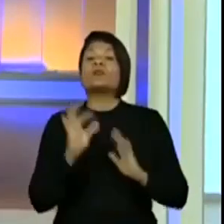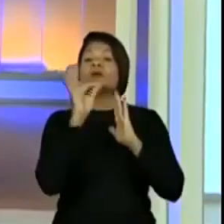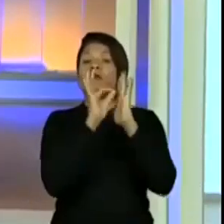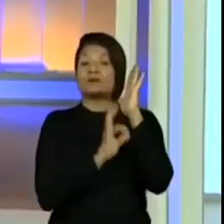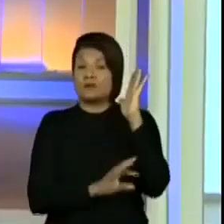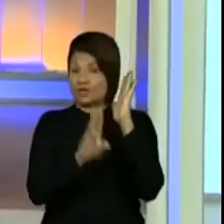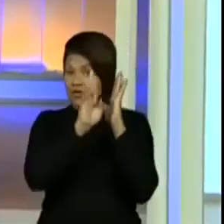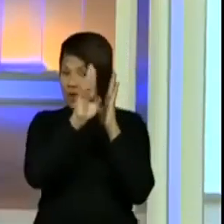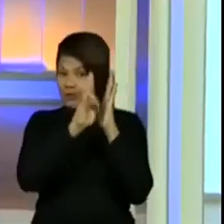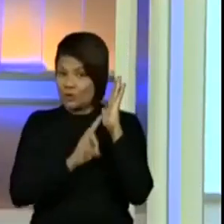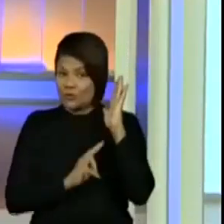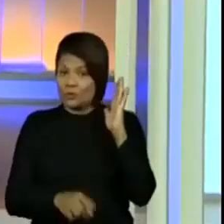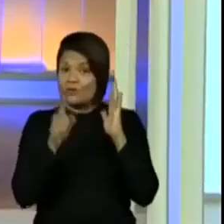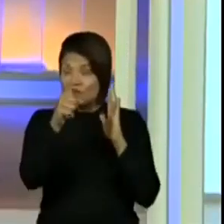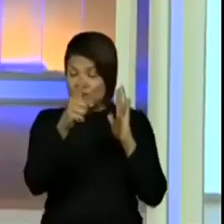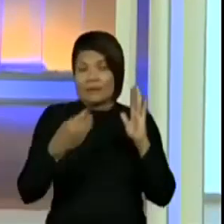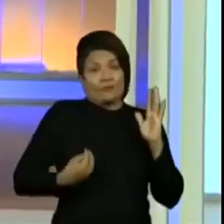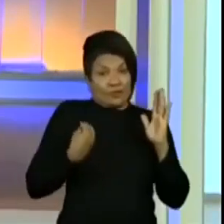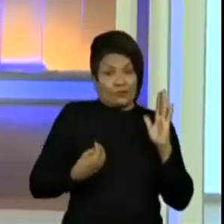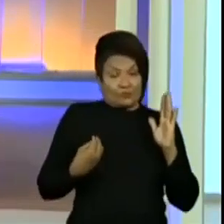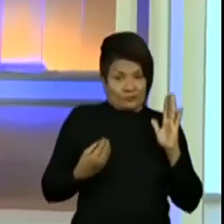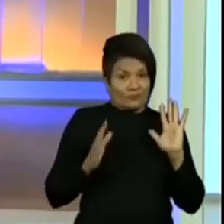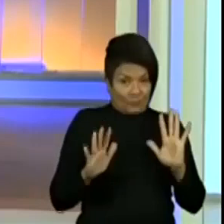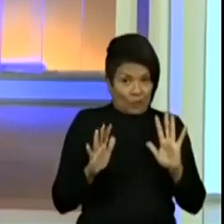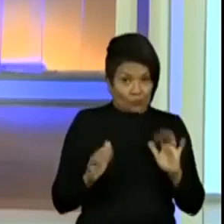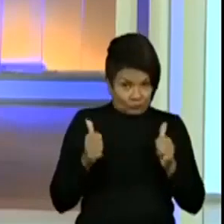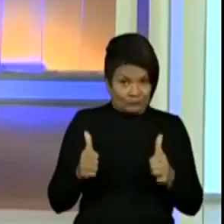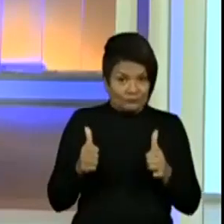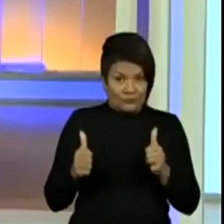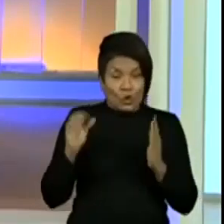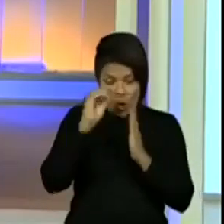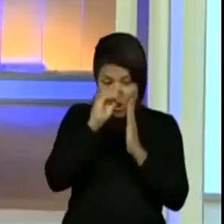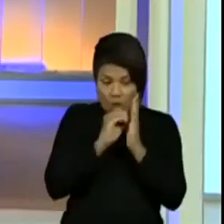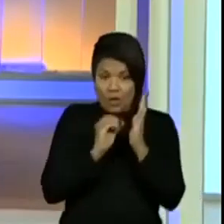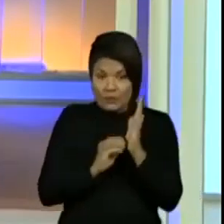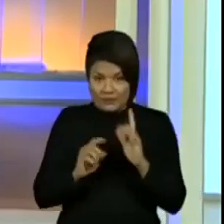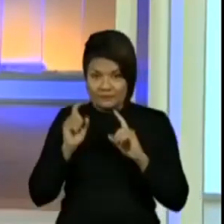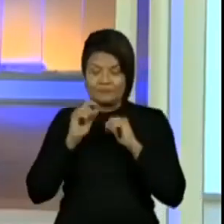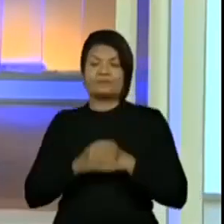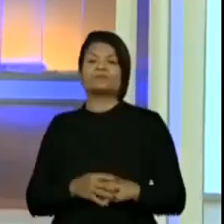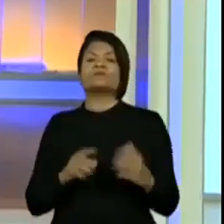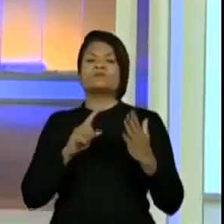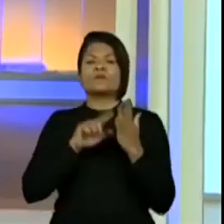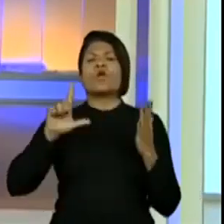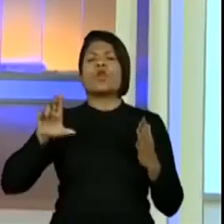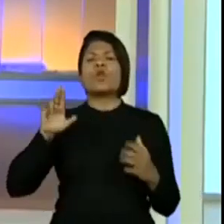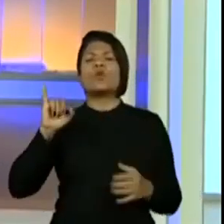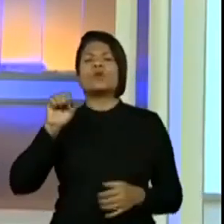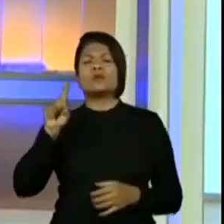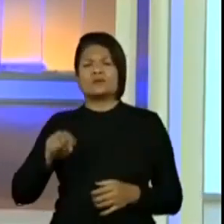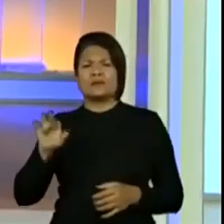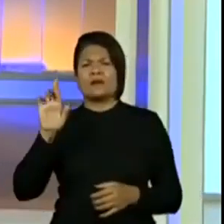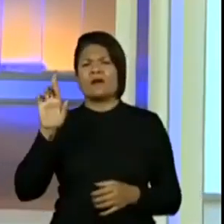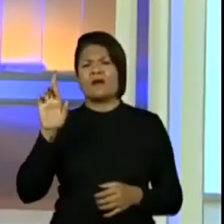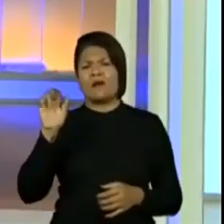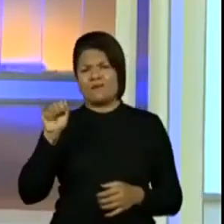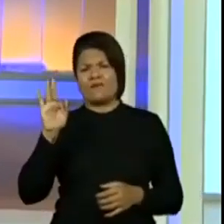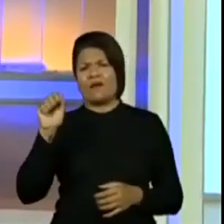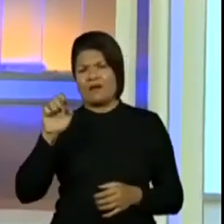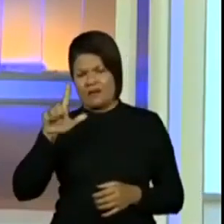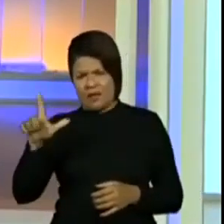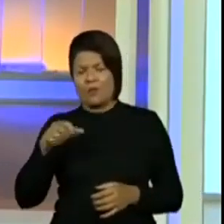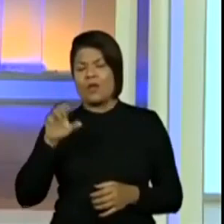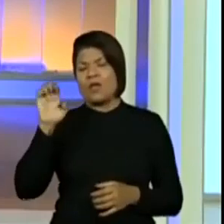já sabe, né? Vou chamando, mandando presente, pois estamos numa sala de aula. Então vamos lá. Luiz, Rafael,